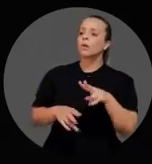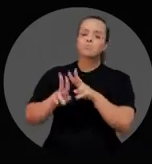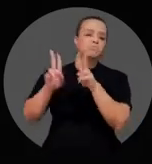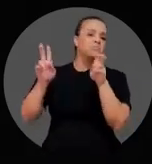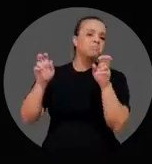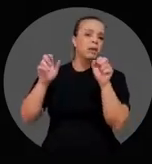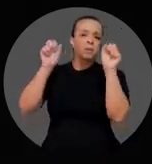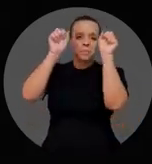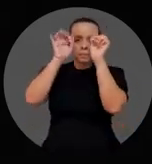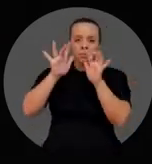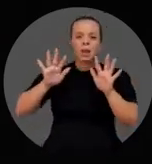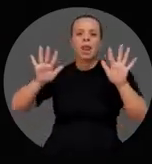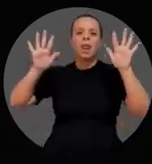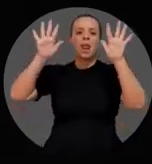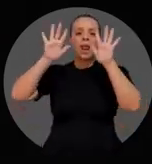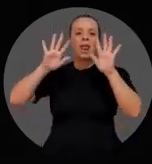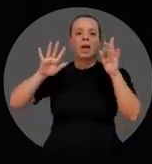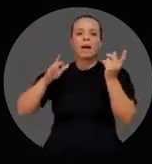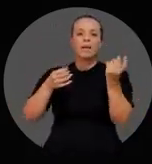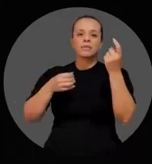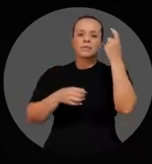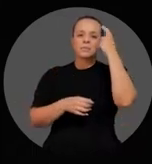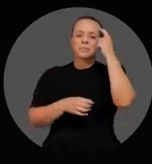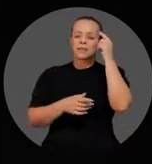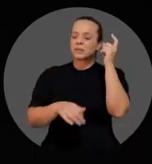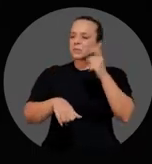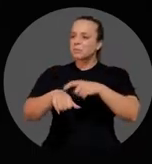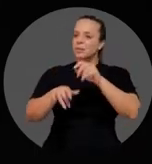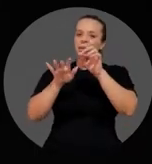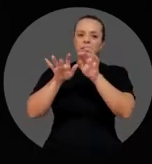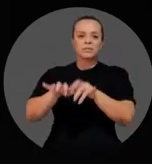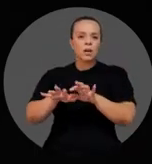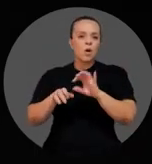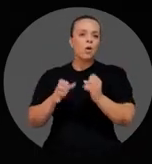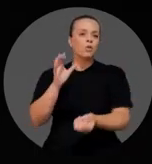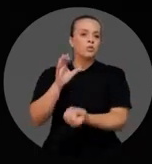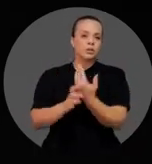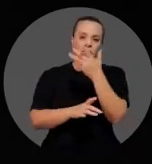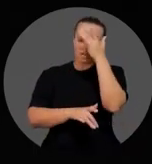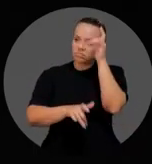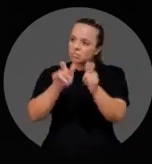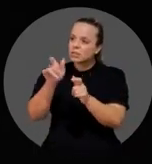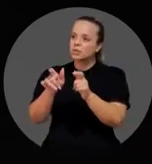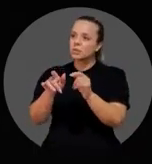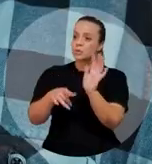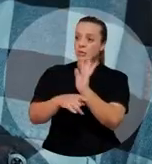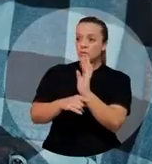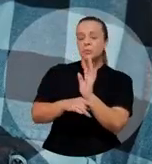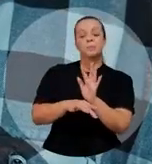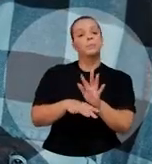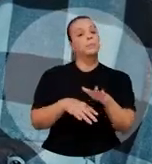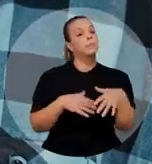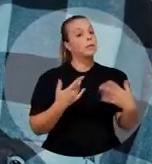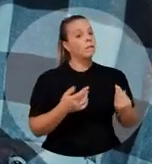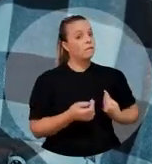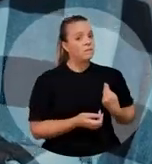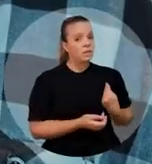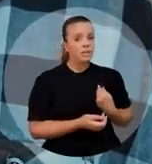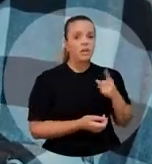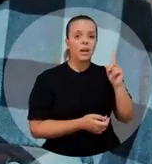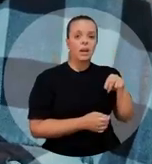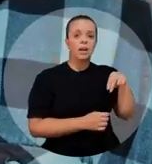que estão pairando aí, que sempre voltam pra sua cabeça na hora de escrever ou de criar um personagem? Cara,